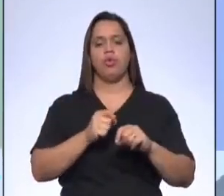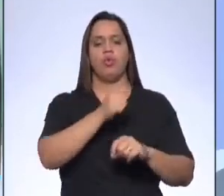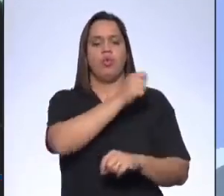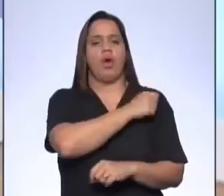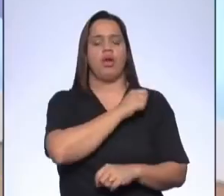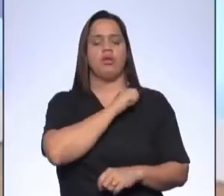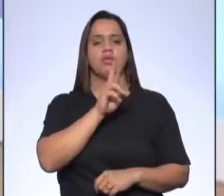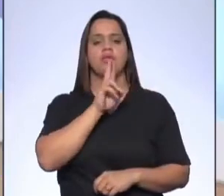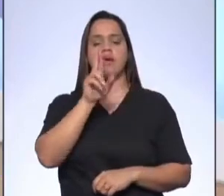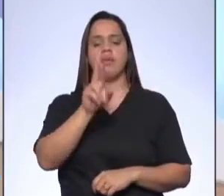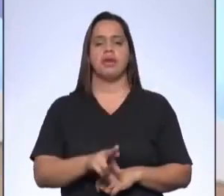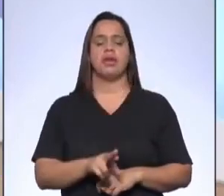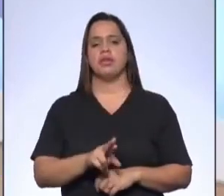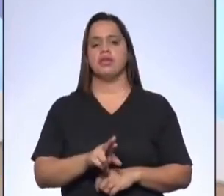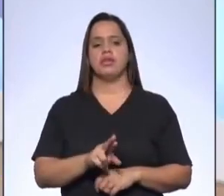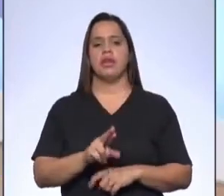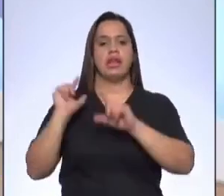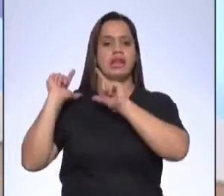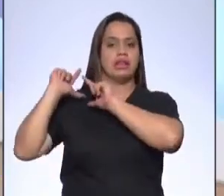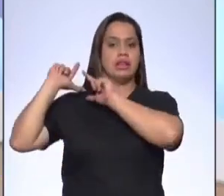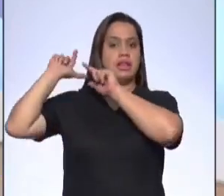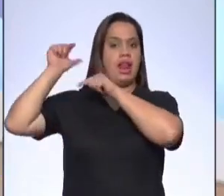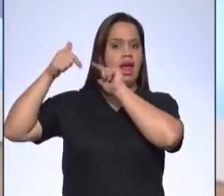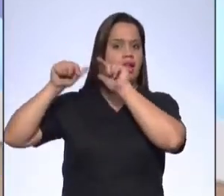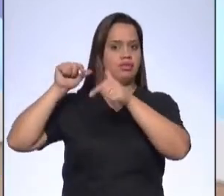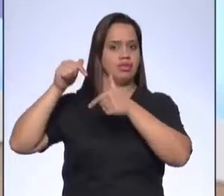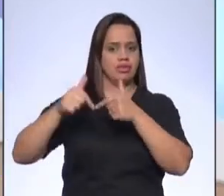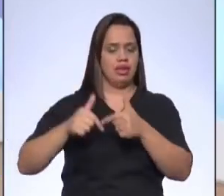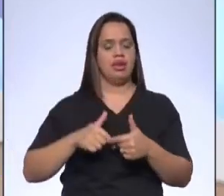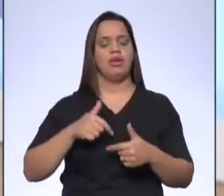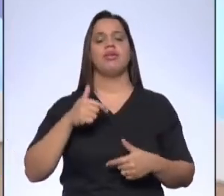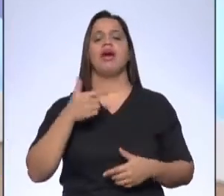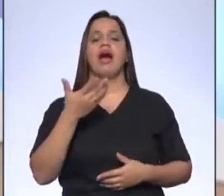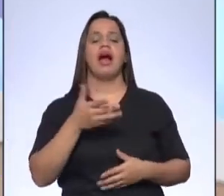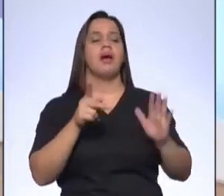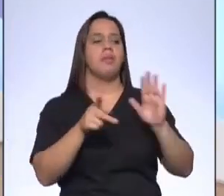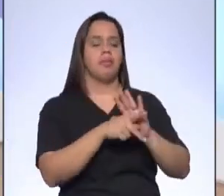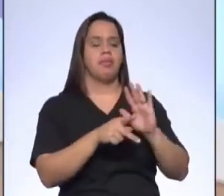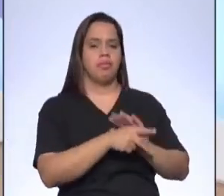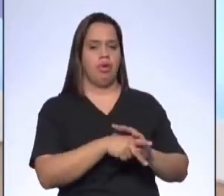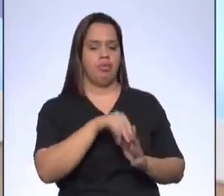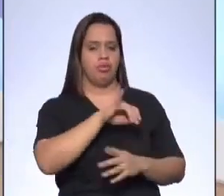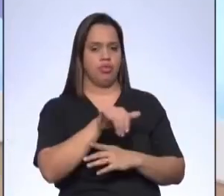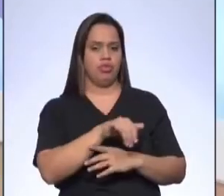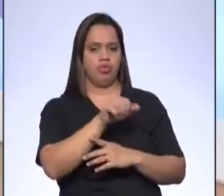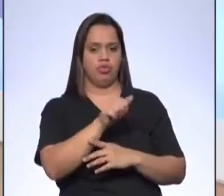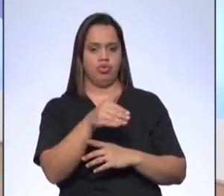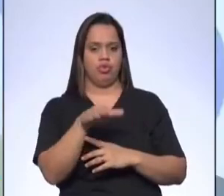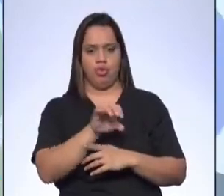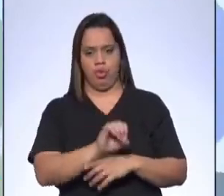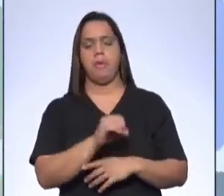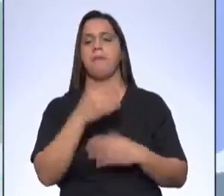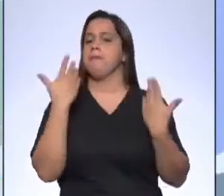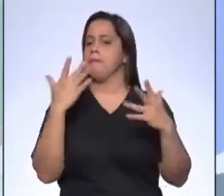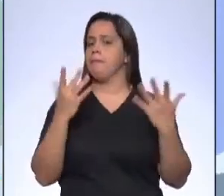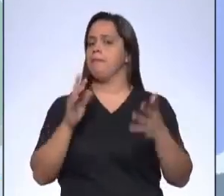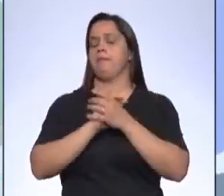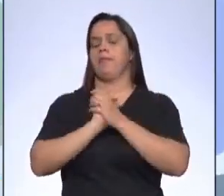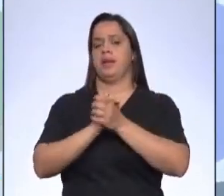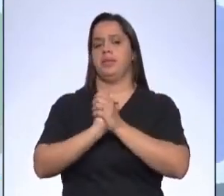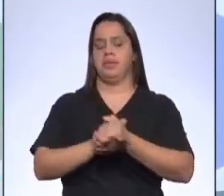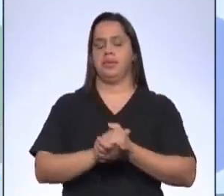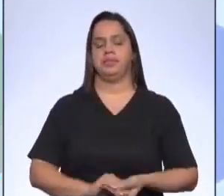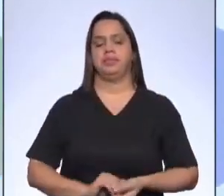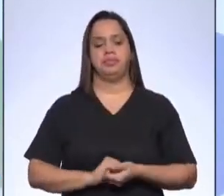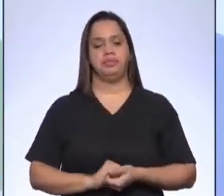que ela representa a tradição. A tradição foi o João. João, parabéns, João. Essas